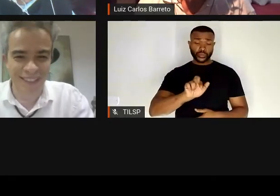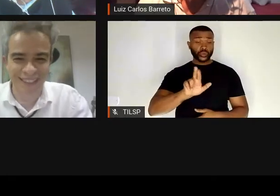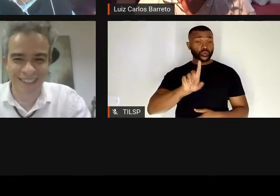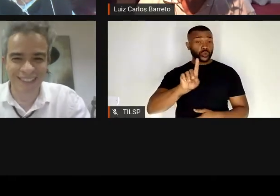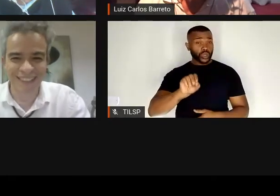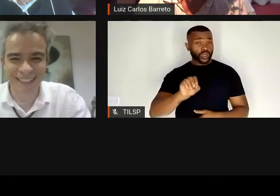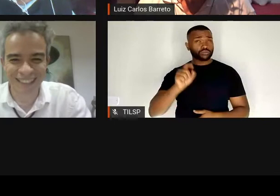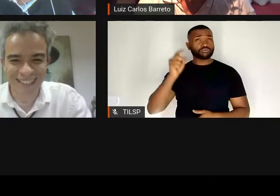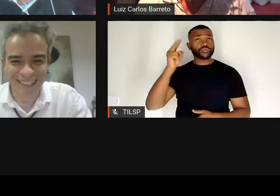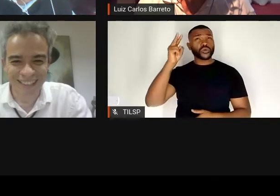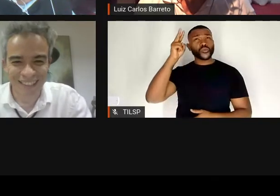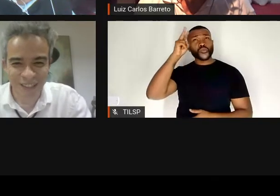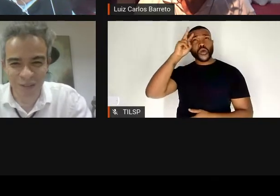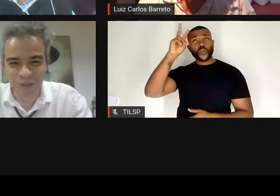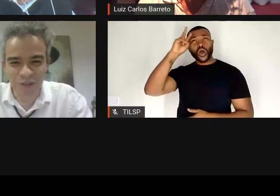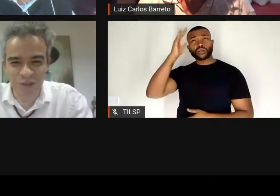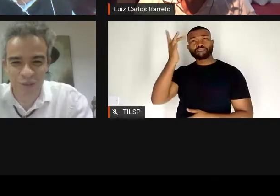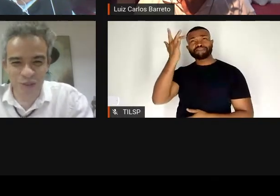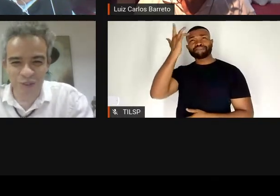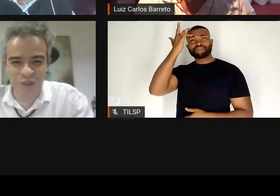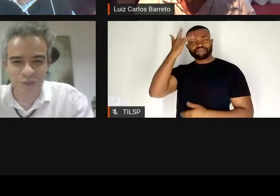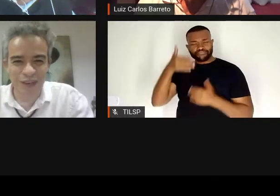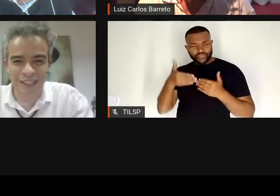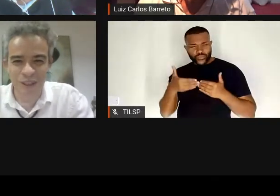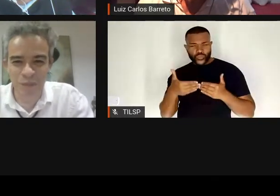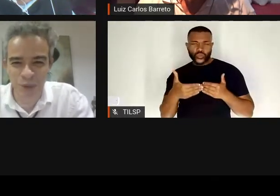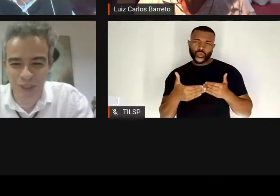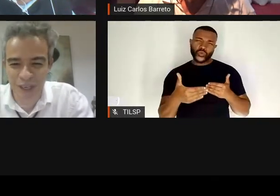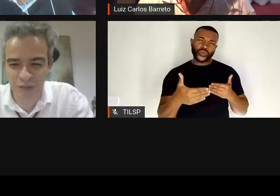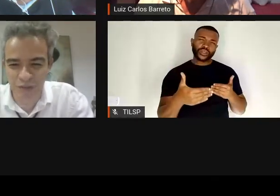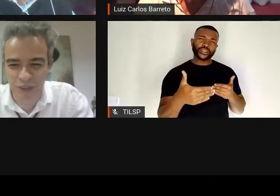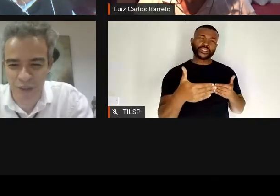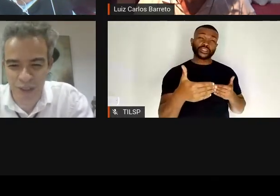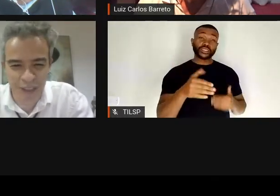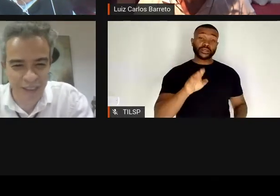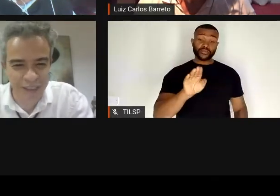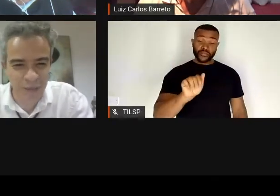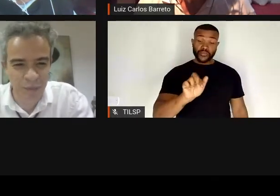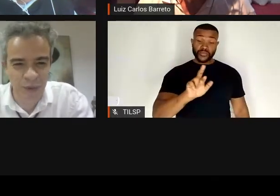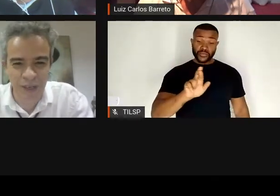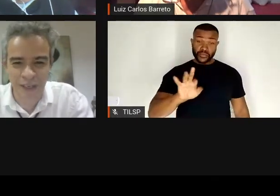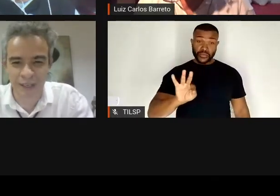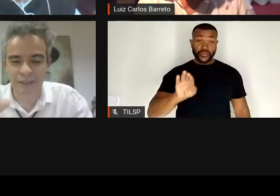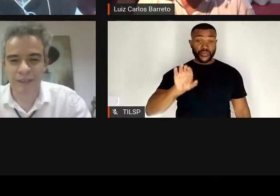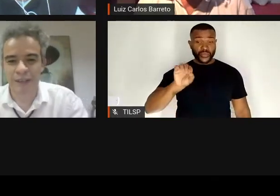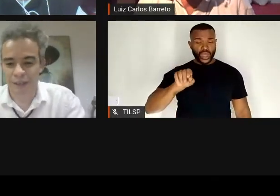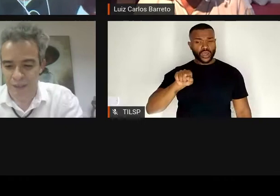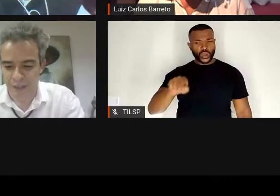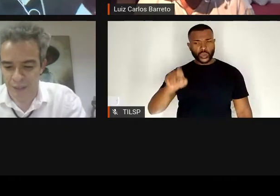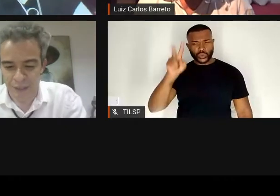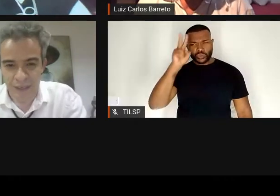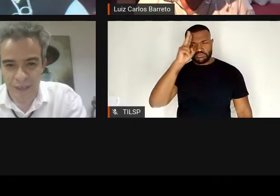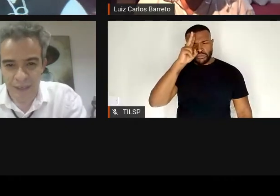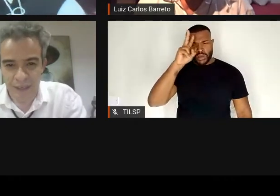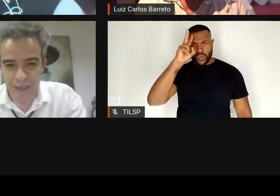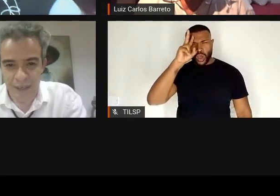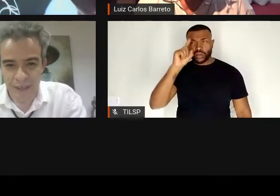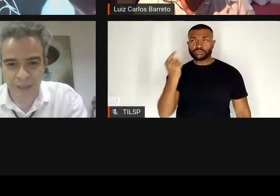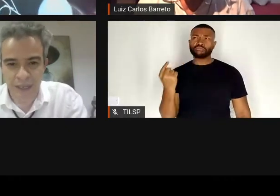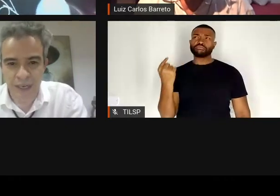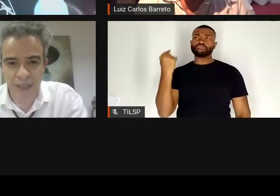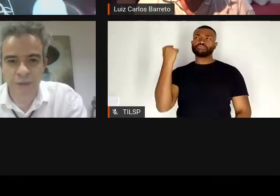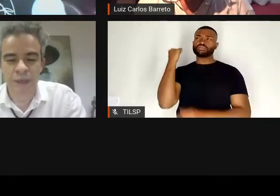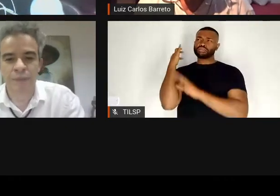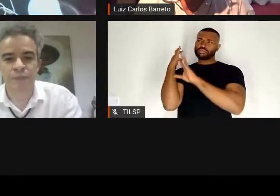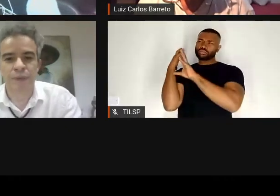do Eduardo Galeano, né? A memória é um porto de partida, né? Então, o Barretão puxa aí um fio